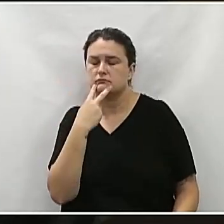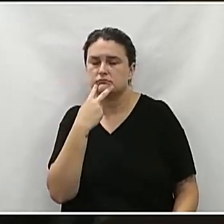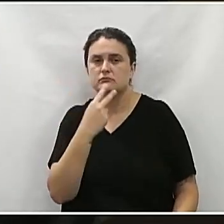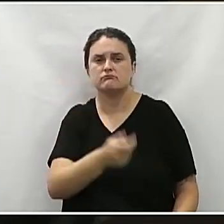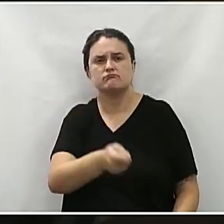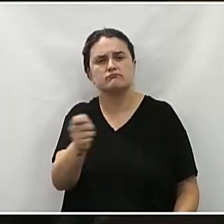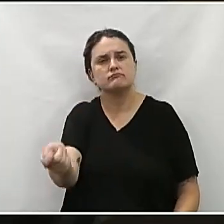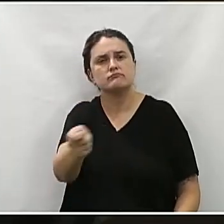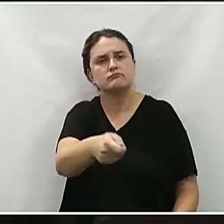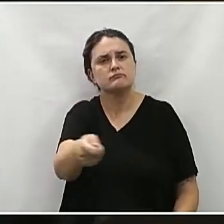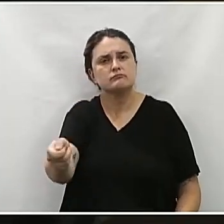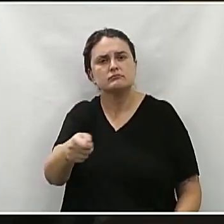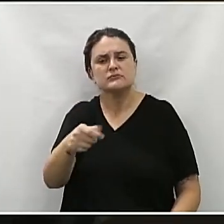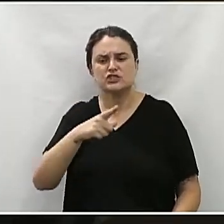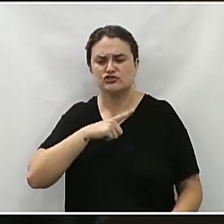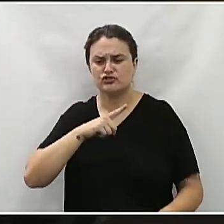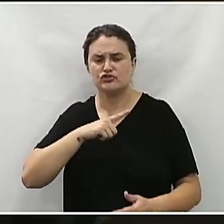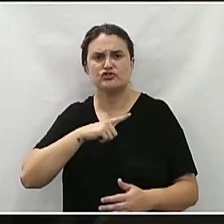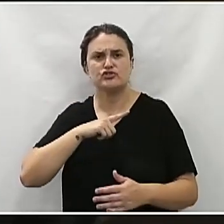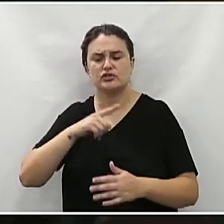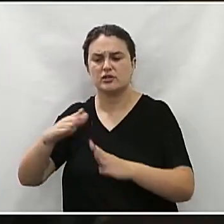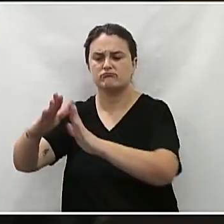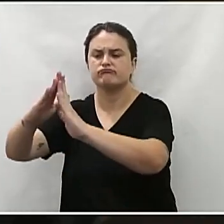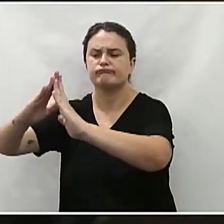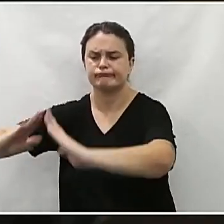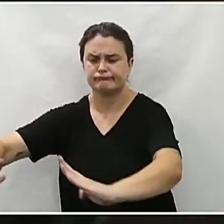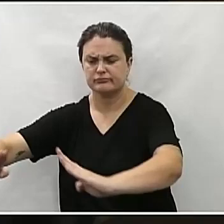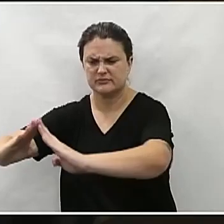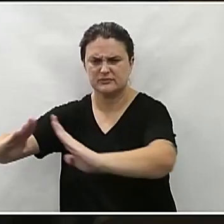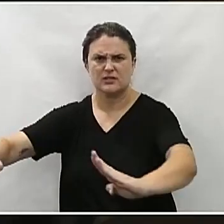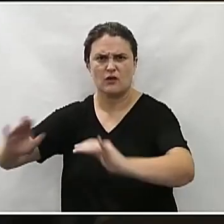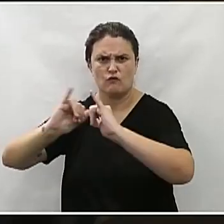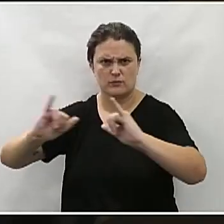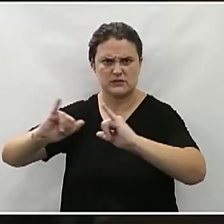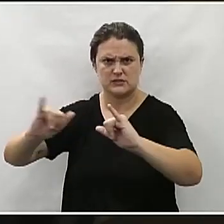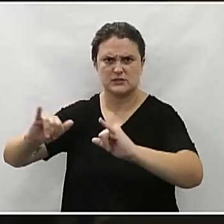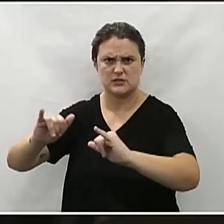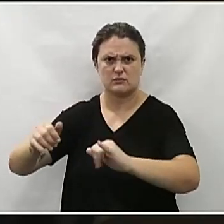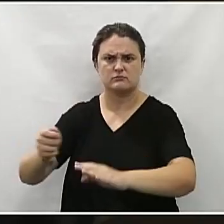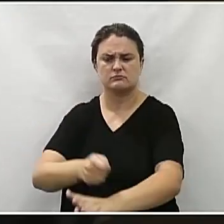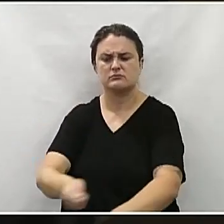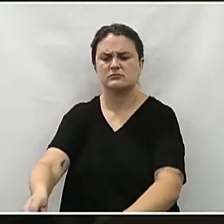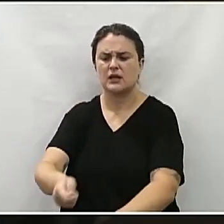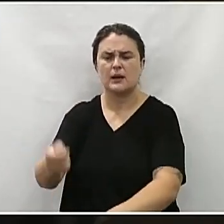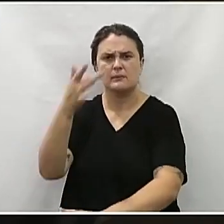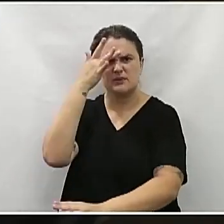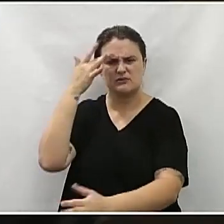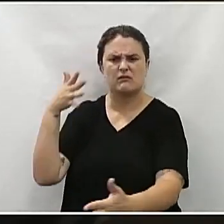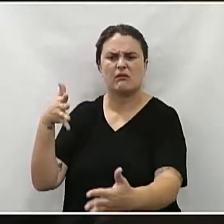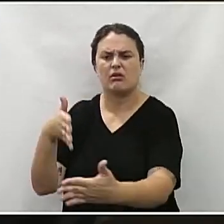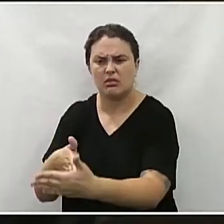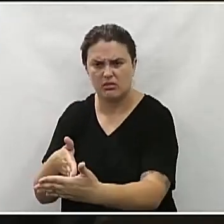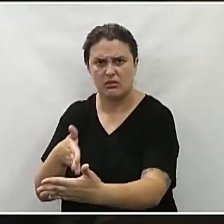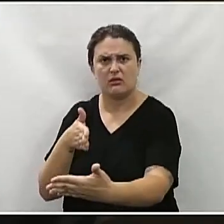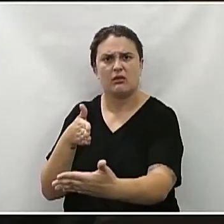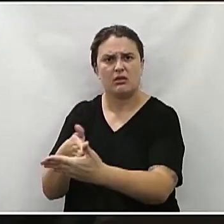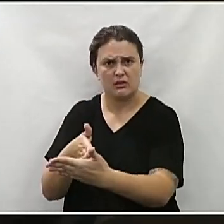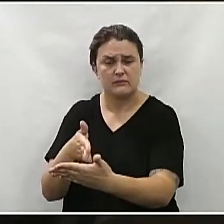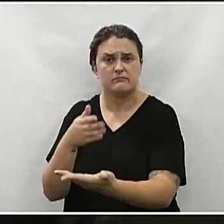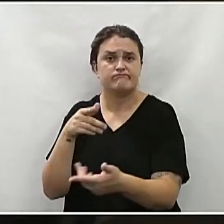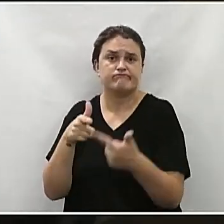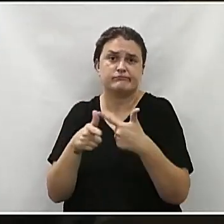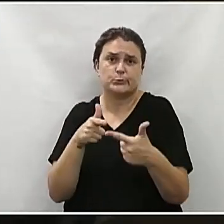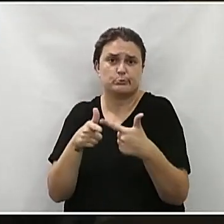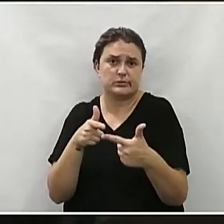passando pela calçada e tinha um cavalete bem no meio da calçada, bem no piso podotátil. Então, o